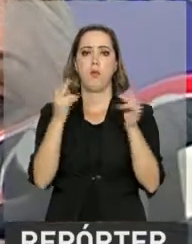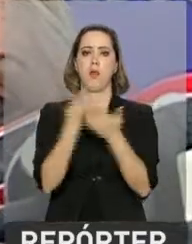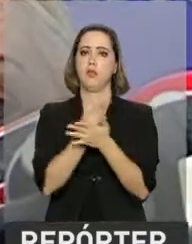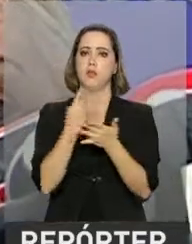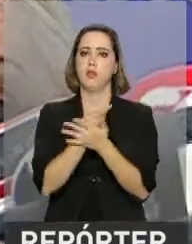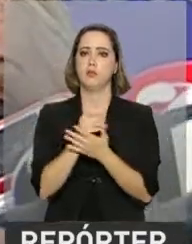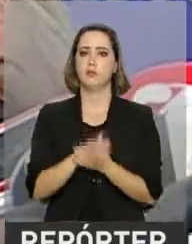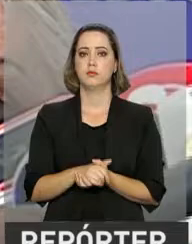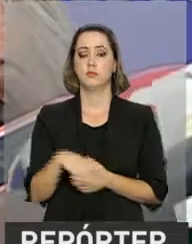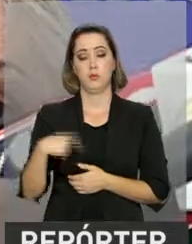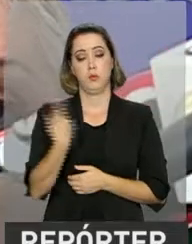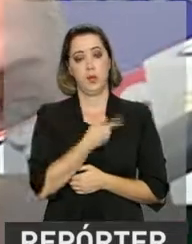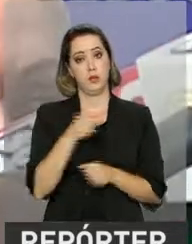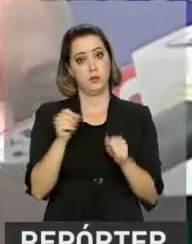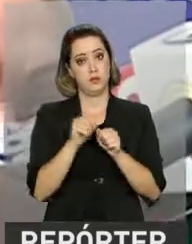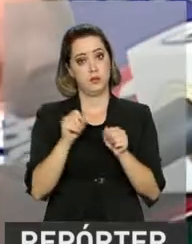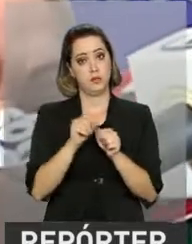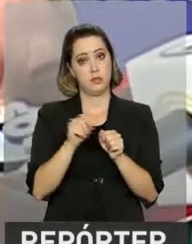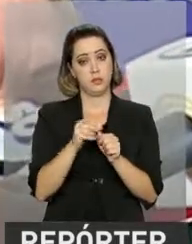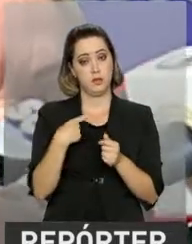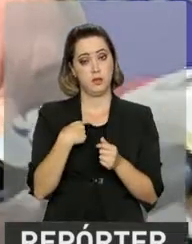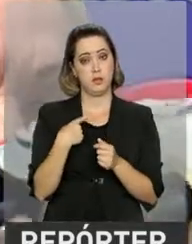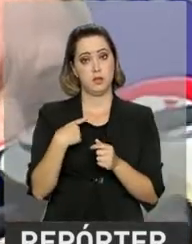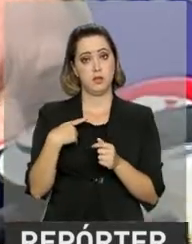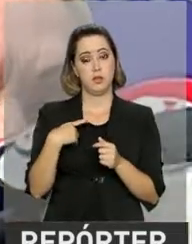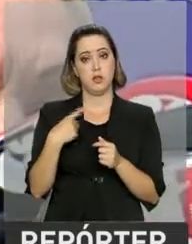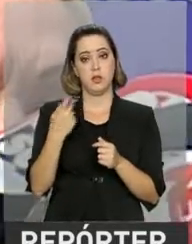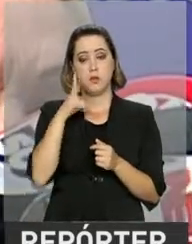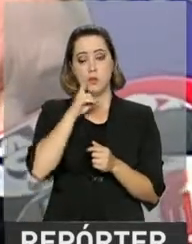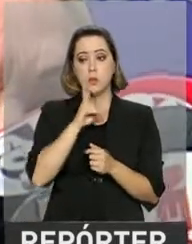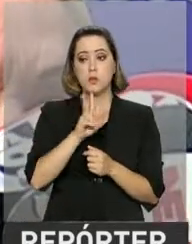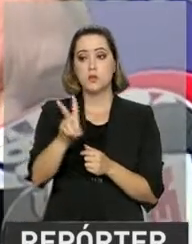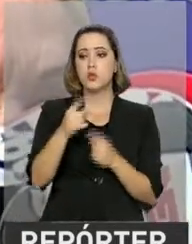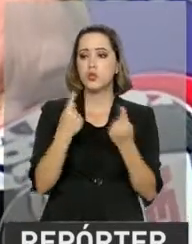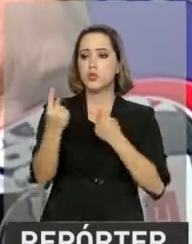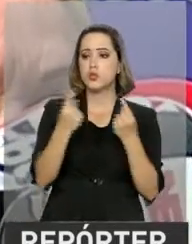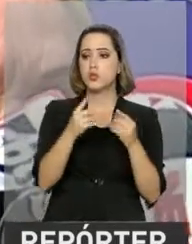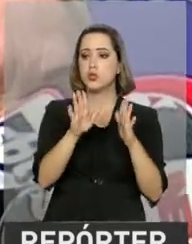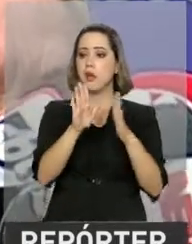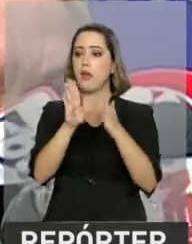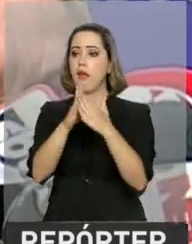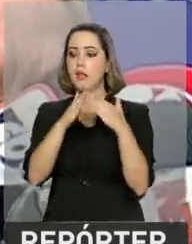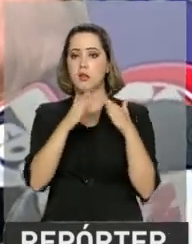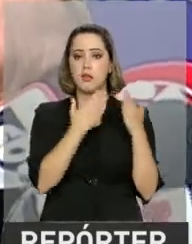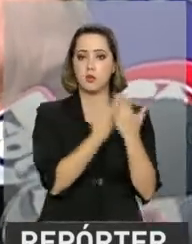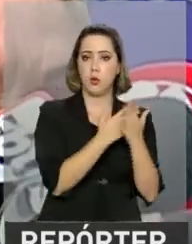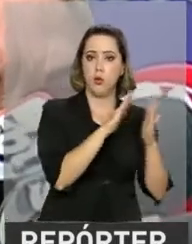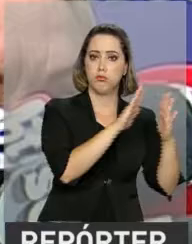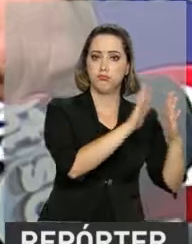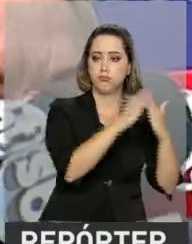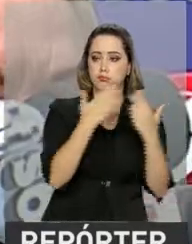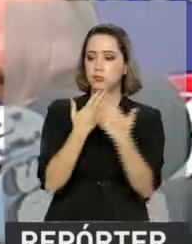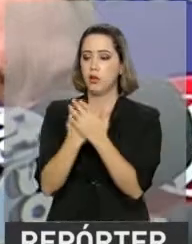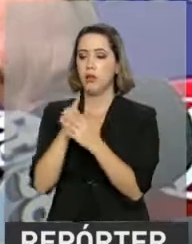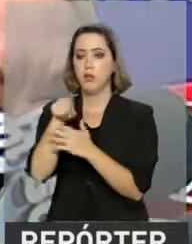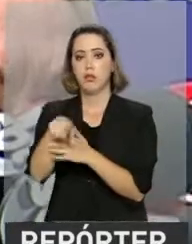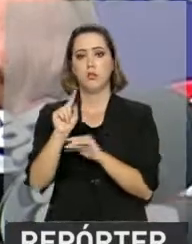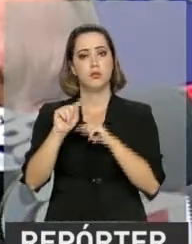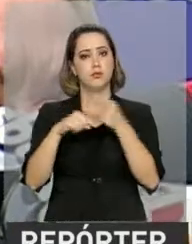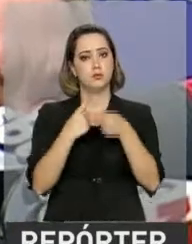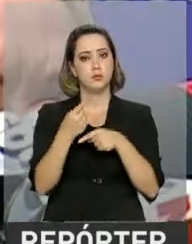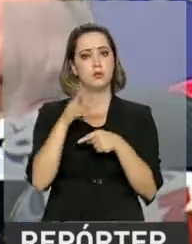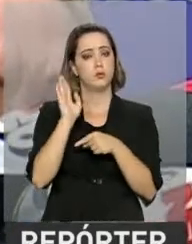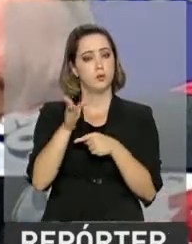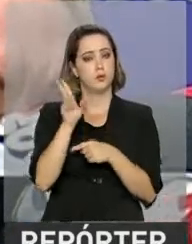promoveremos avaliação individualizada de cada escola a partir dos mecanismos e dos instrumentos